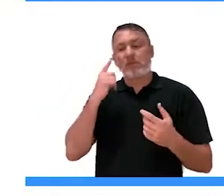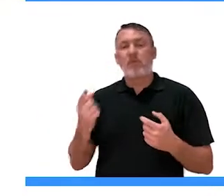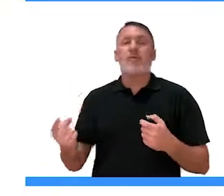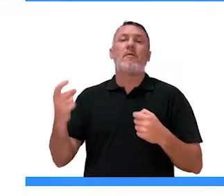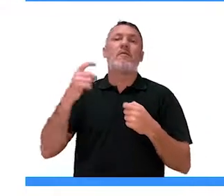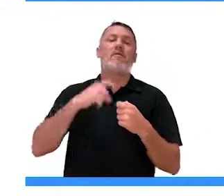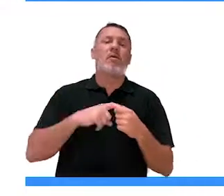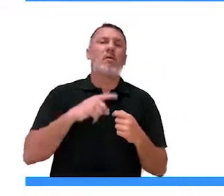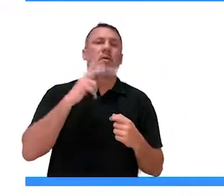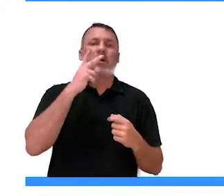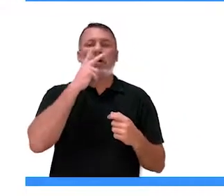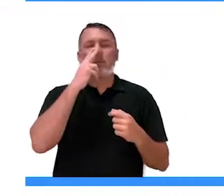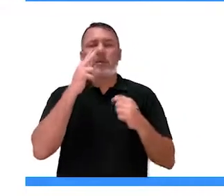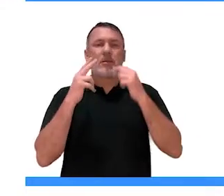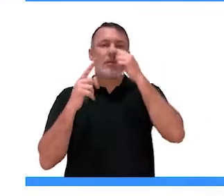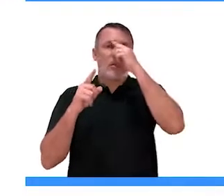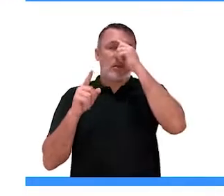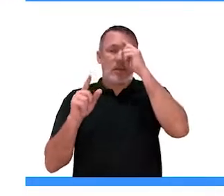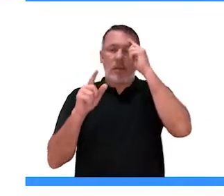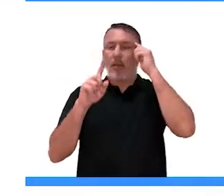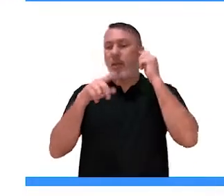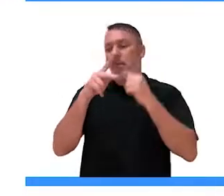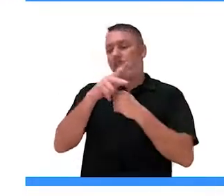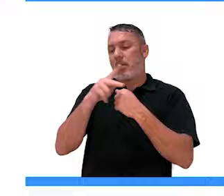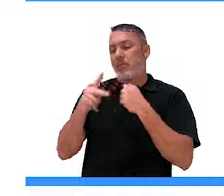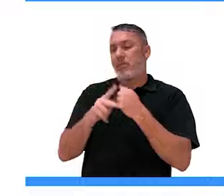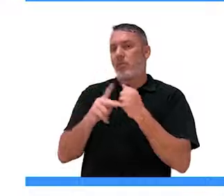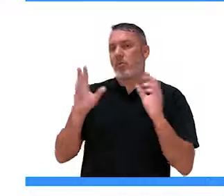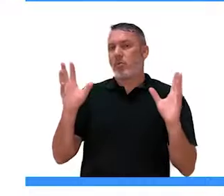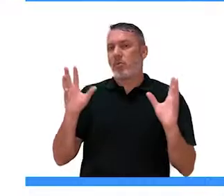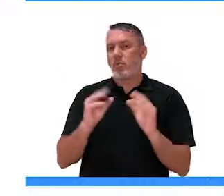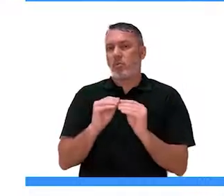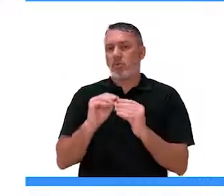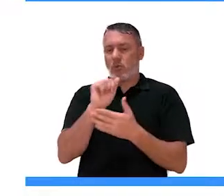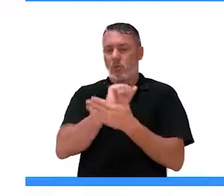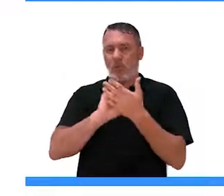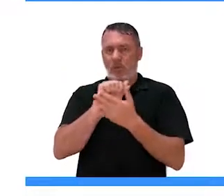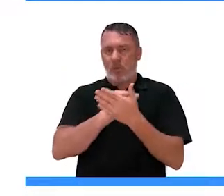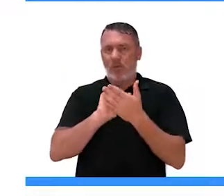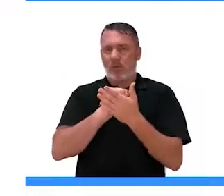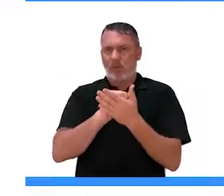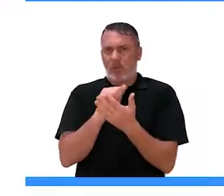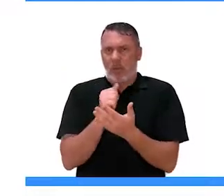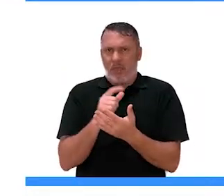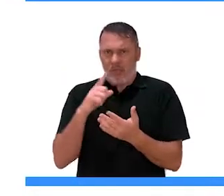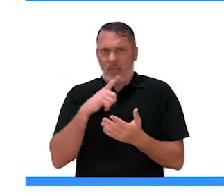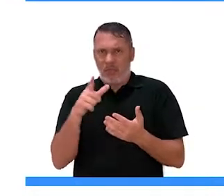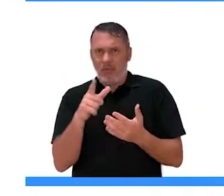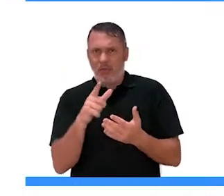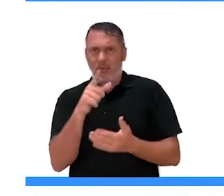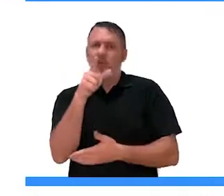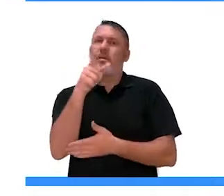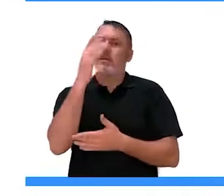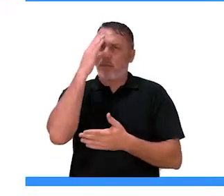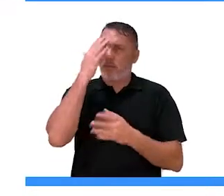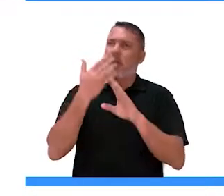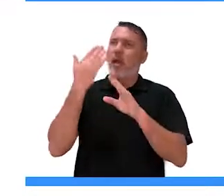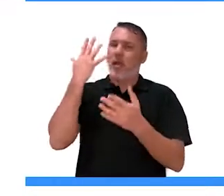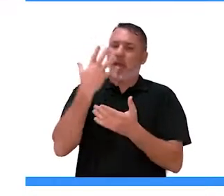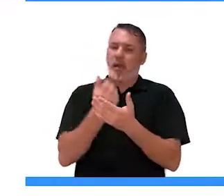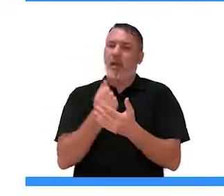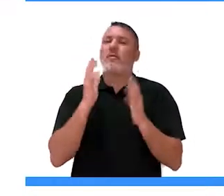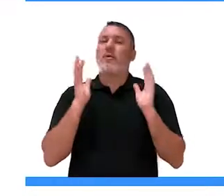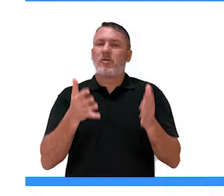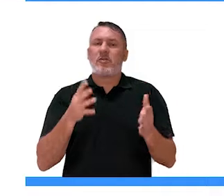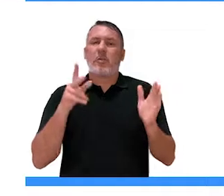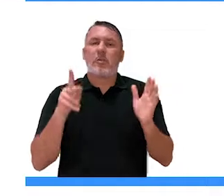Volta, verbo de ação, ou apagamento de uma preposição? Teria alguma preposição sendo apagada aí? Temos aula